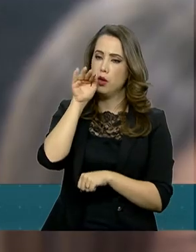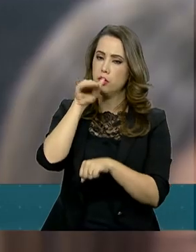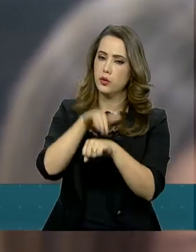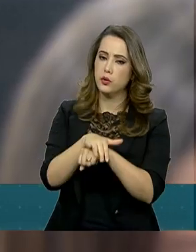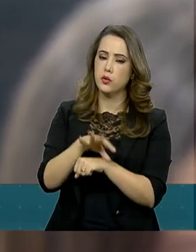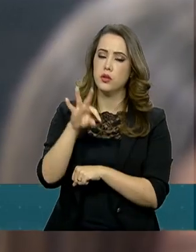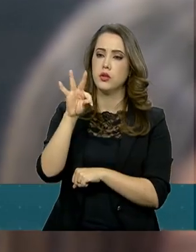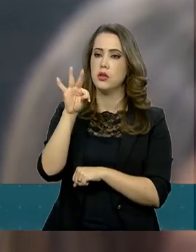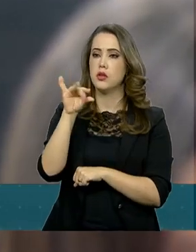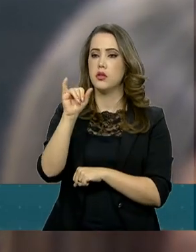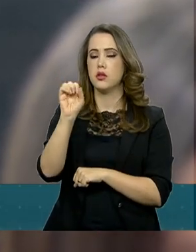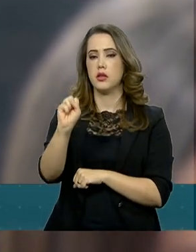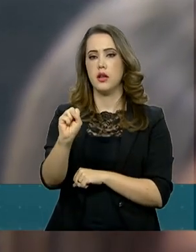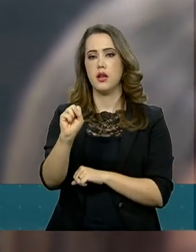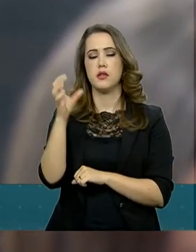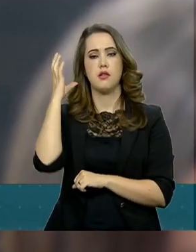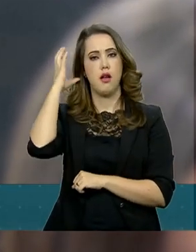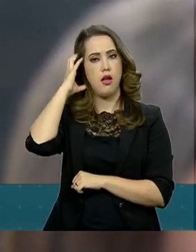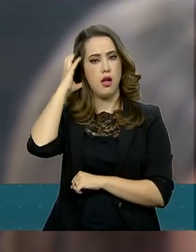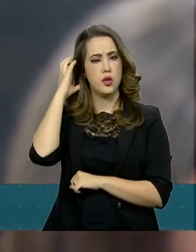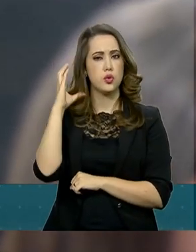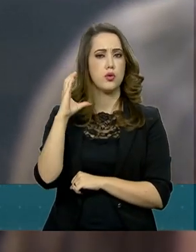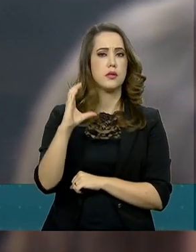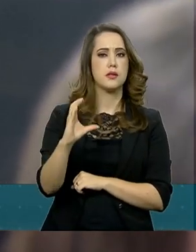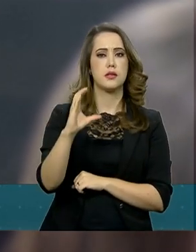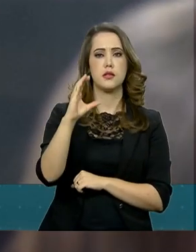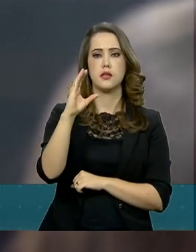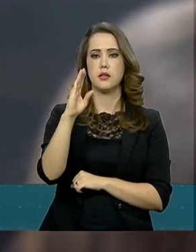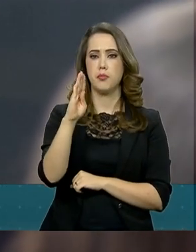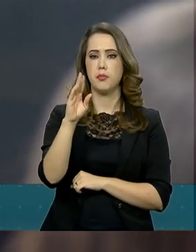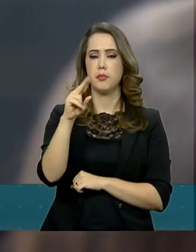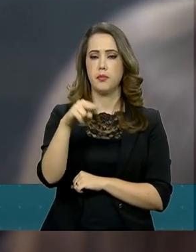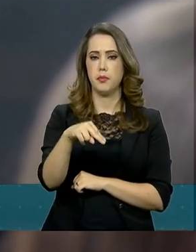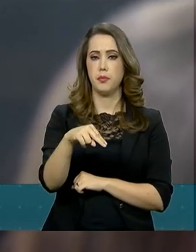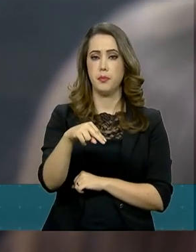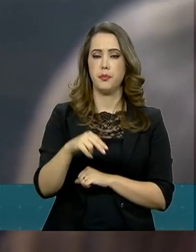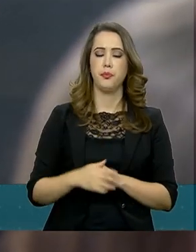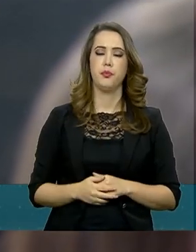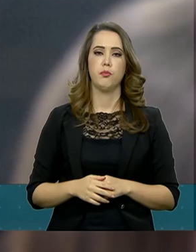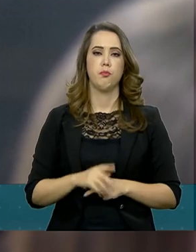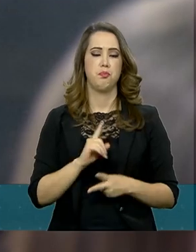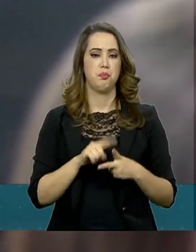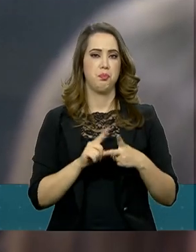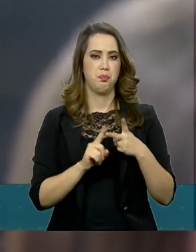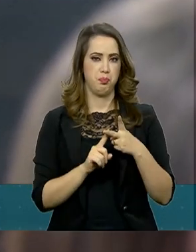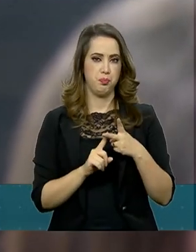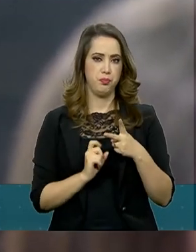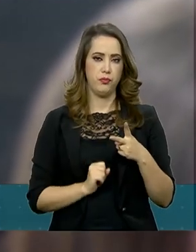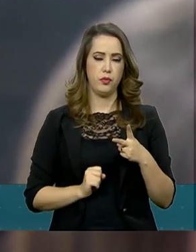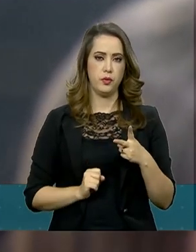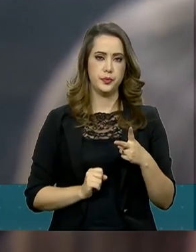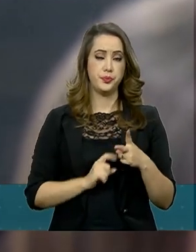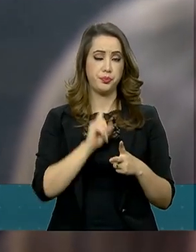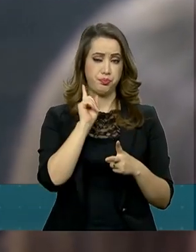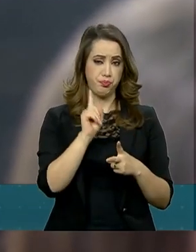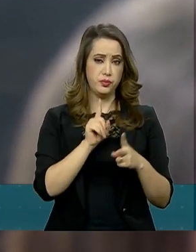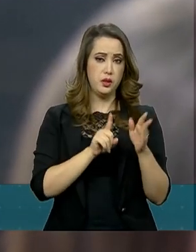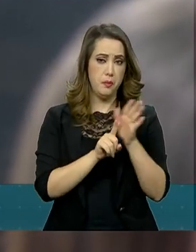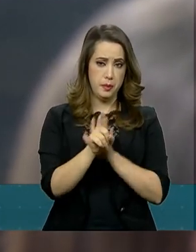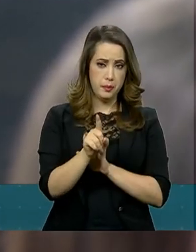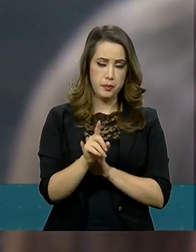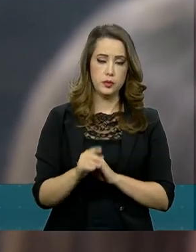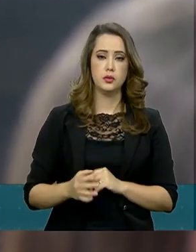thaís oliveira da rádio cbn e como vai tudo bem tudo jóia é são duas perguntas a primeira delas é queria saber se a